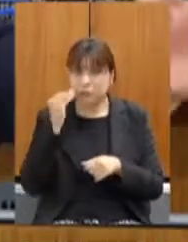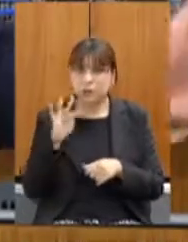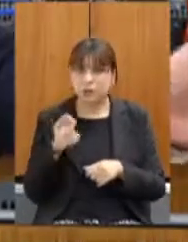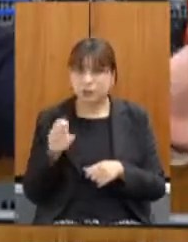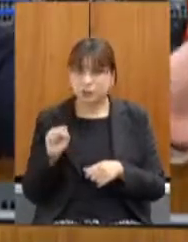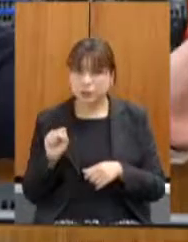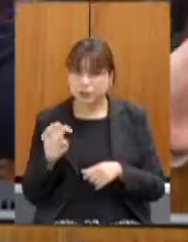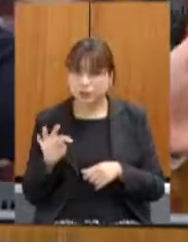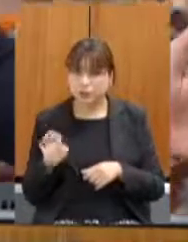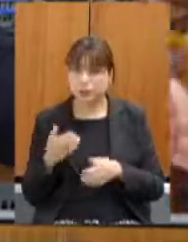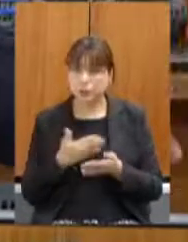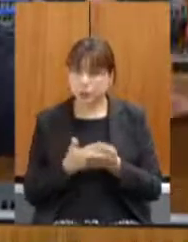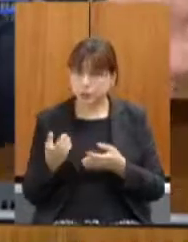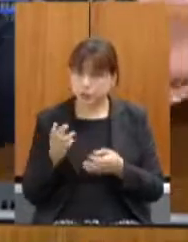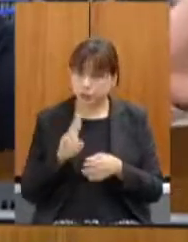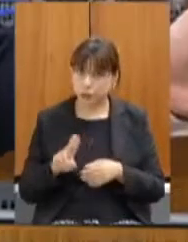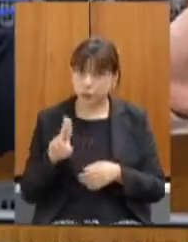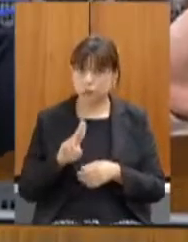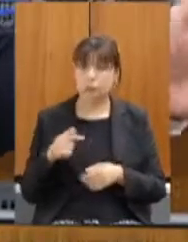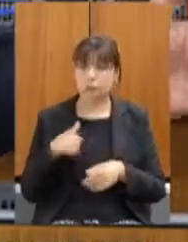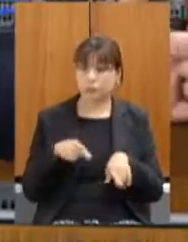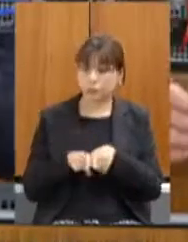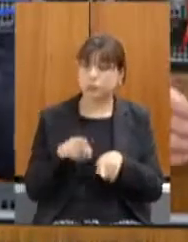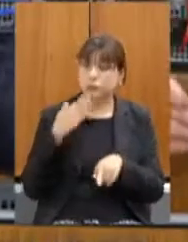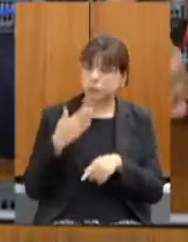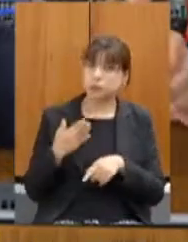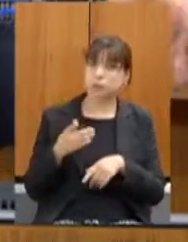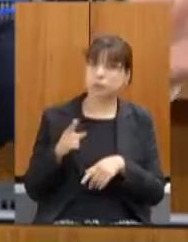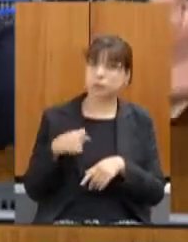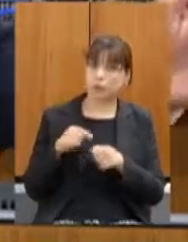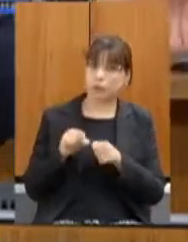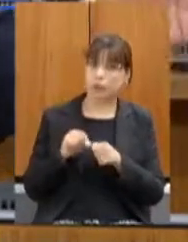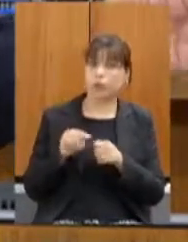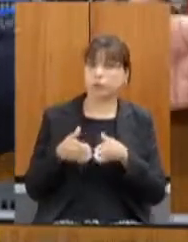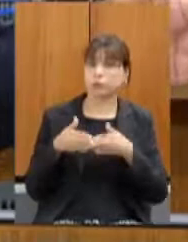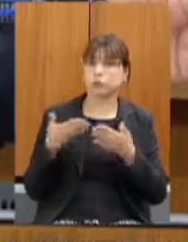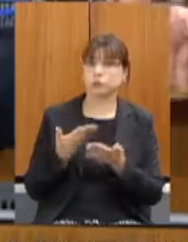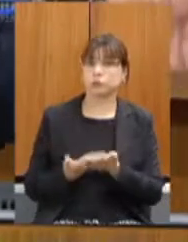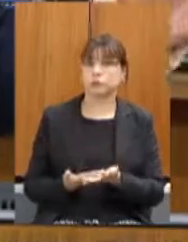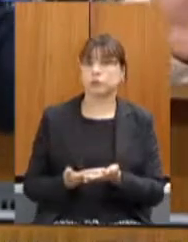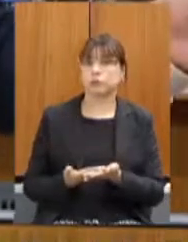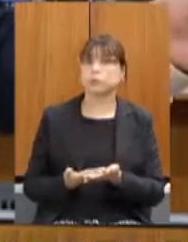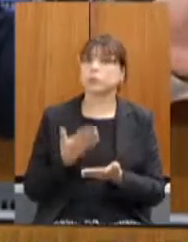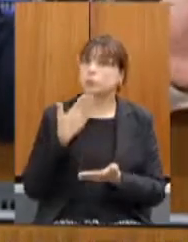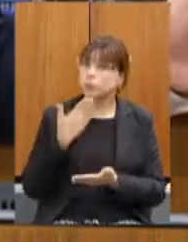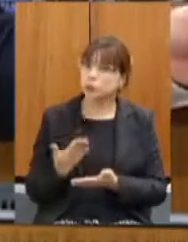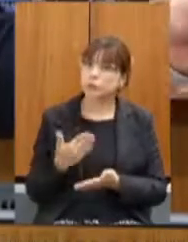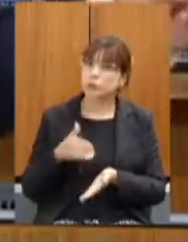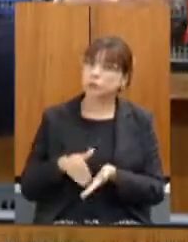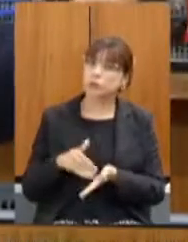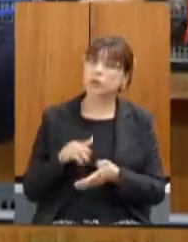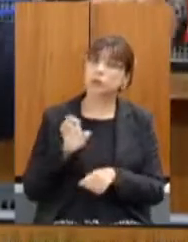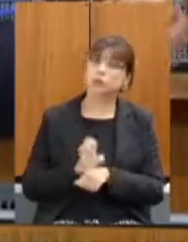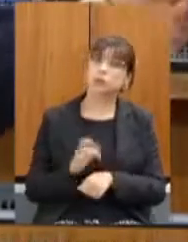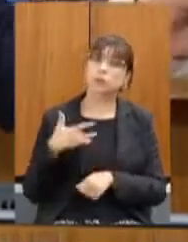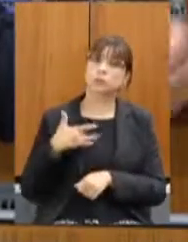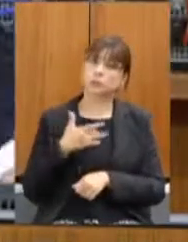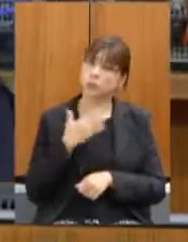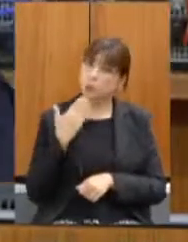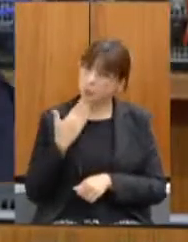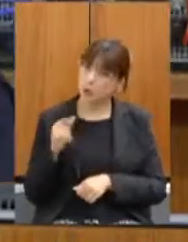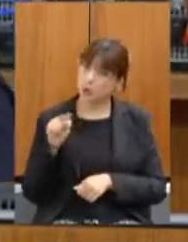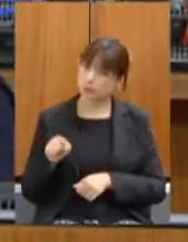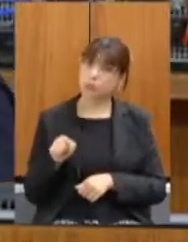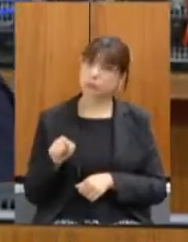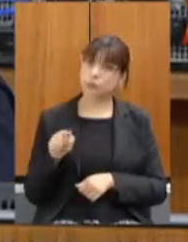Estado o tempo eu aqui em caminho um requerimento solicitando a secretaria de estado de saúde que faça o pedido